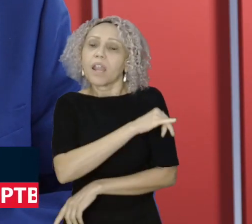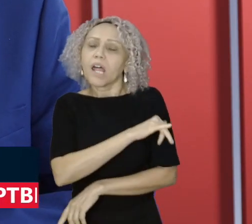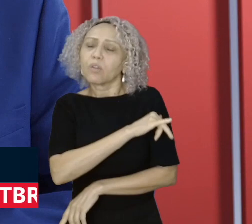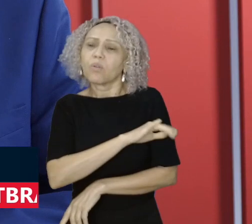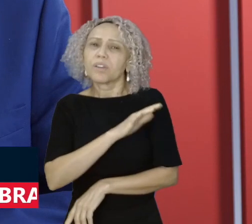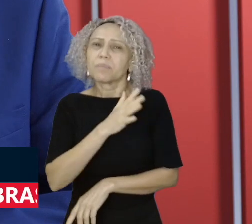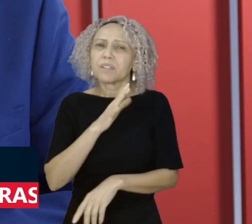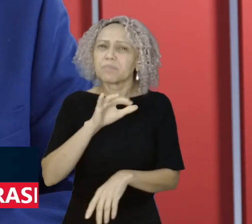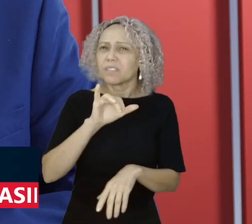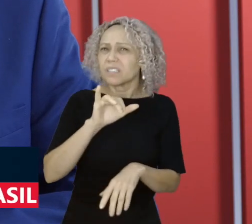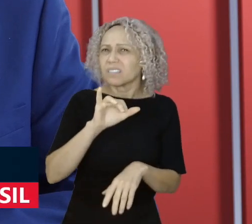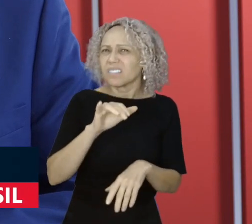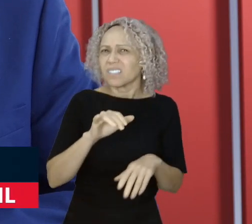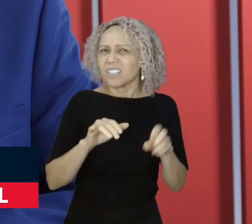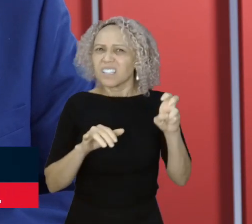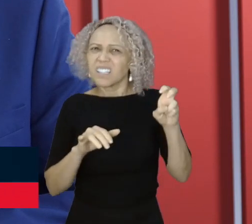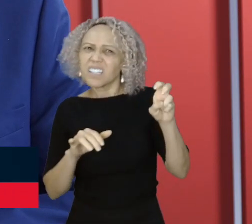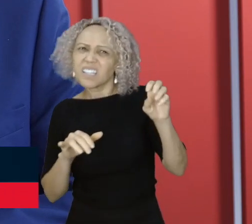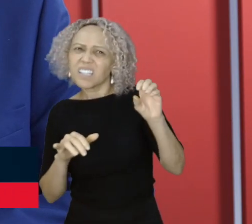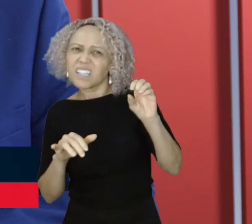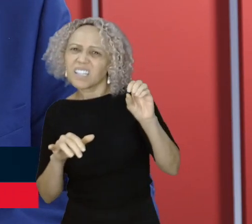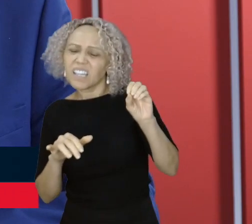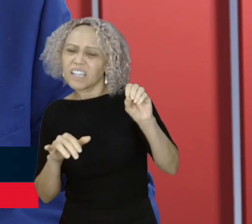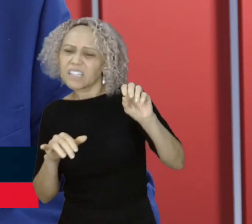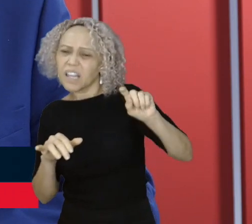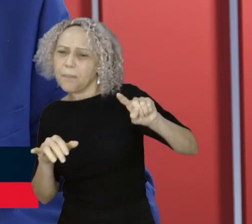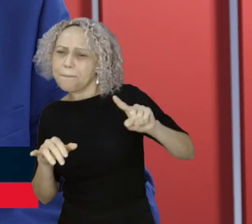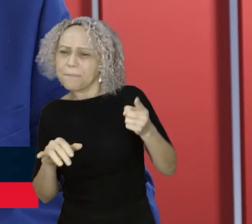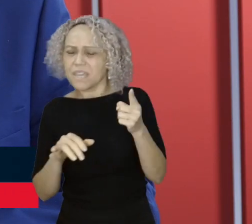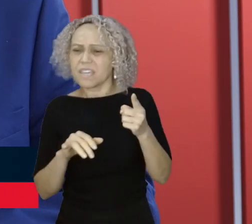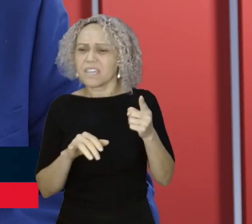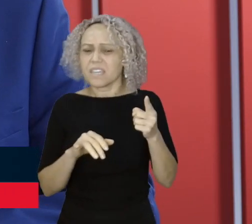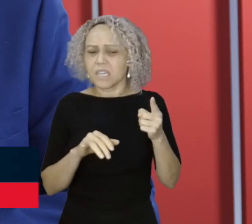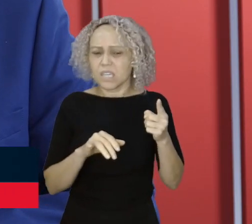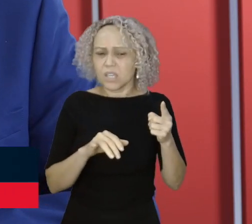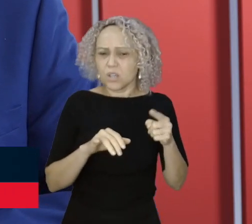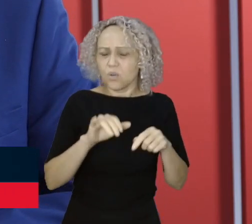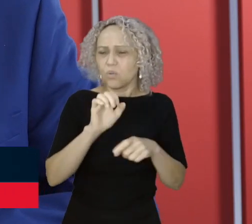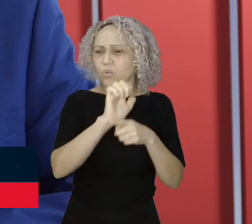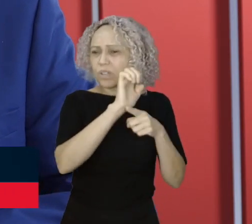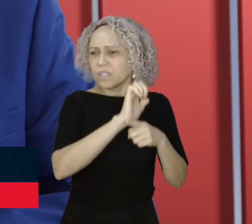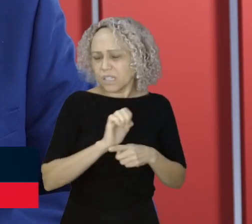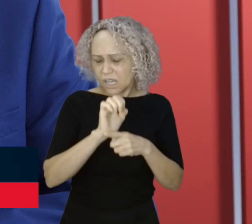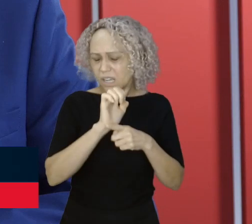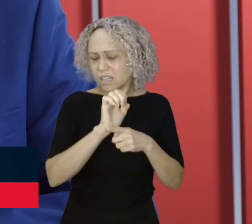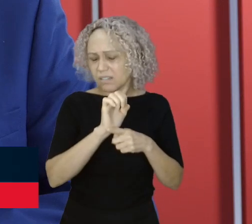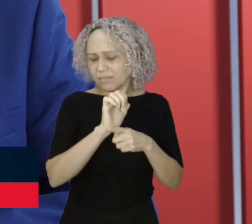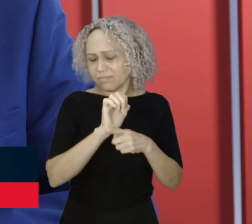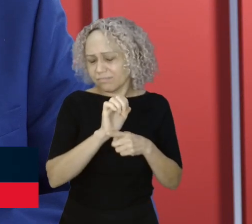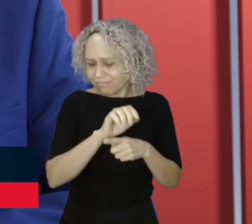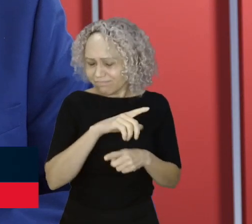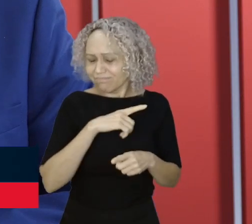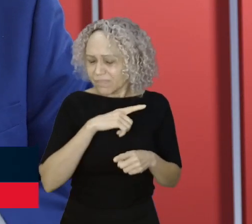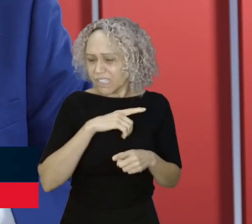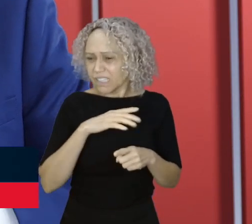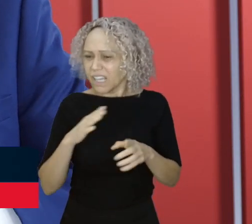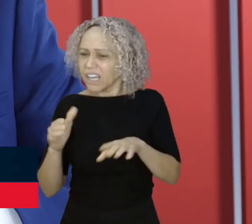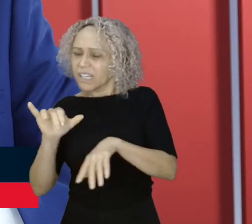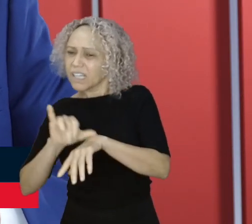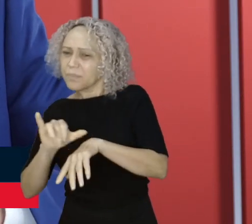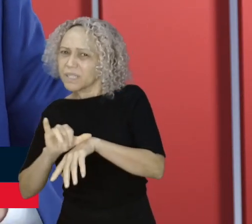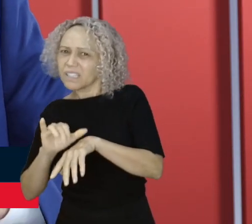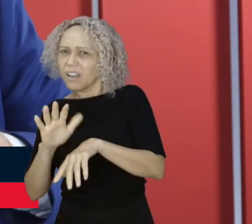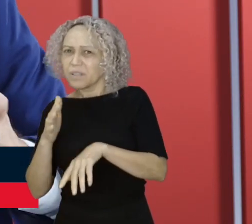na capital do Rio de Janeiro nós temos cerca de 600 mil imóveis desocupados. Então, os